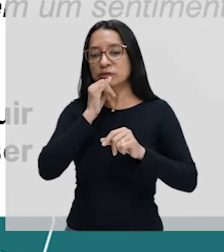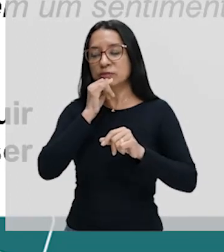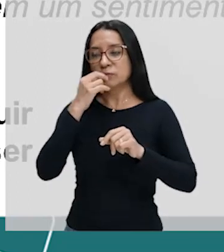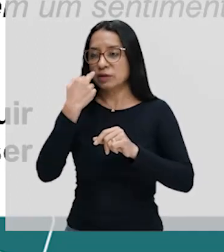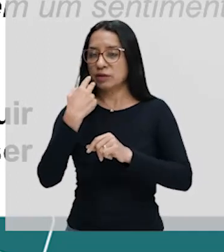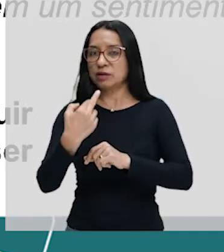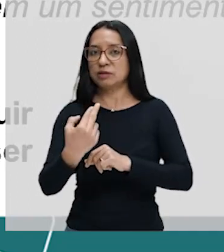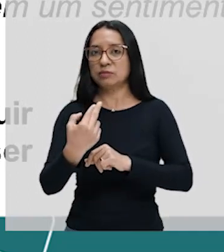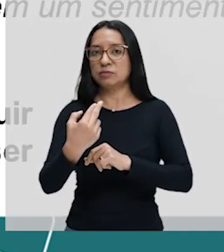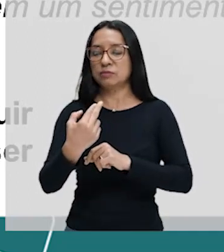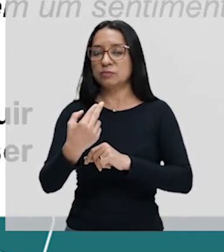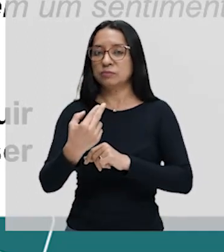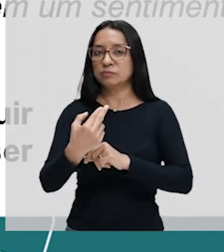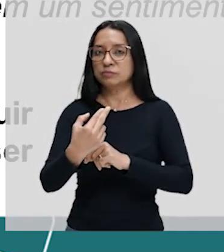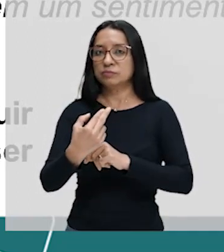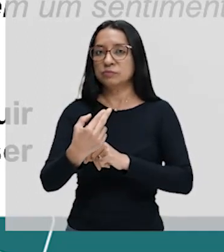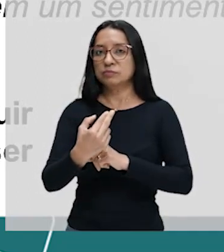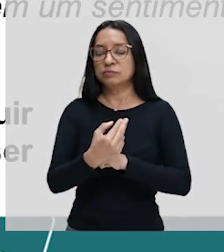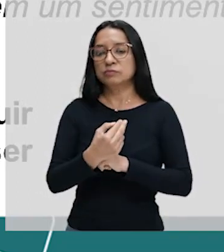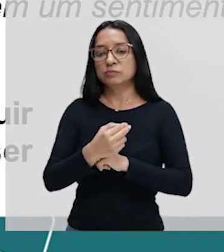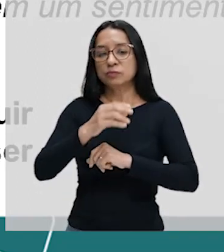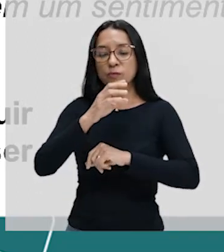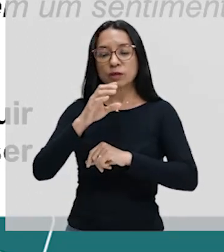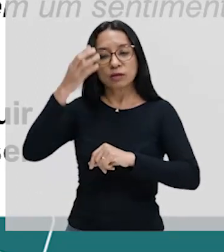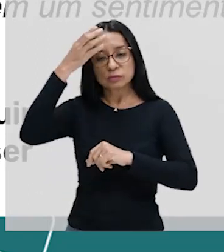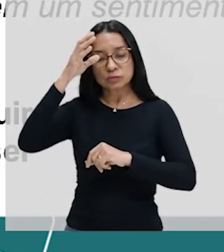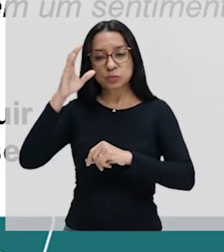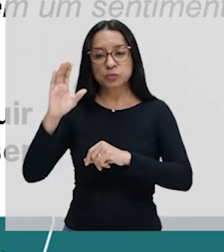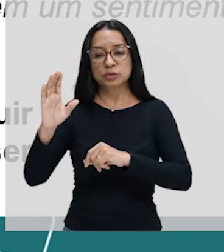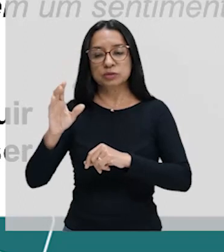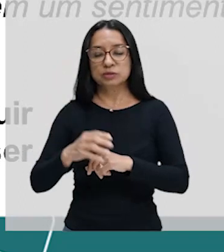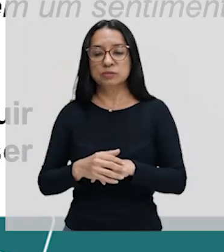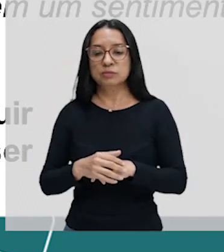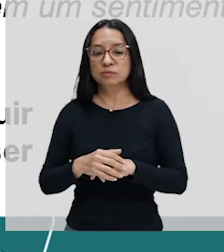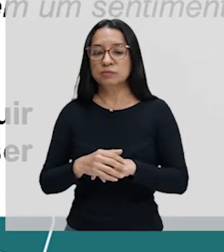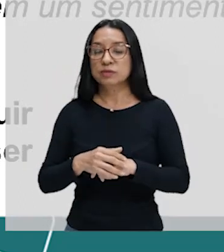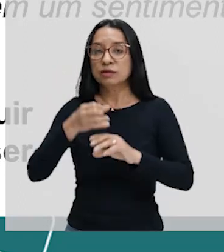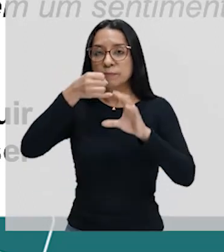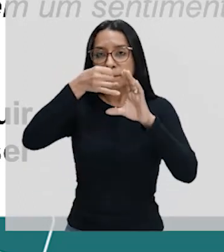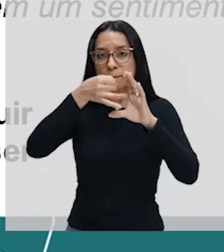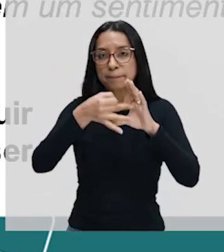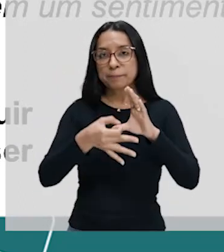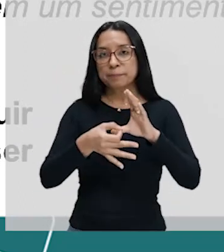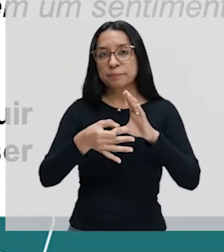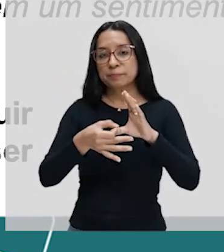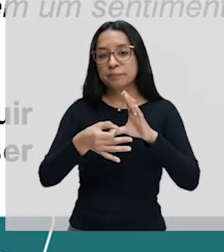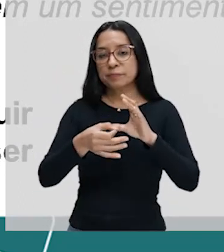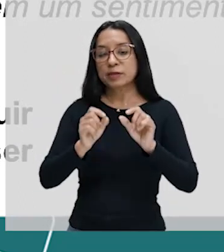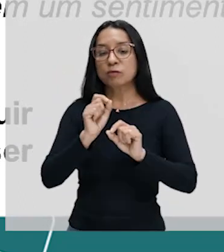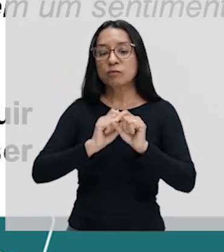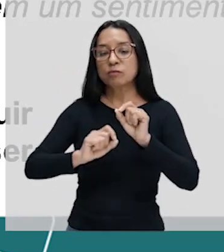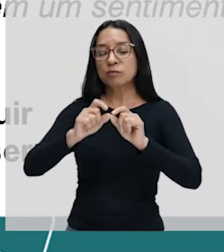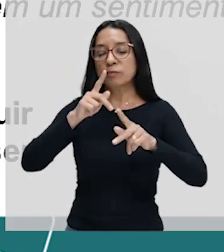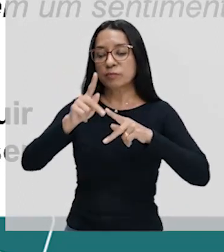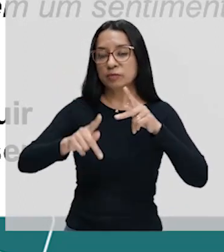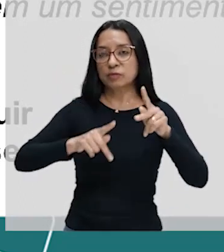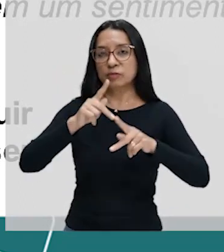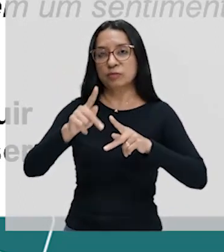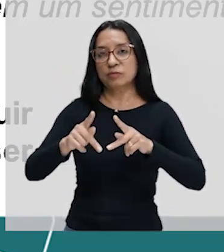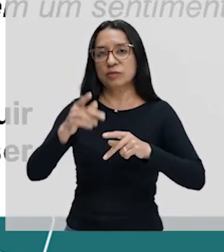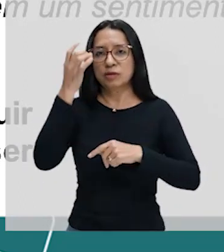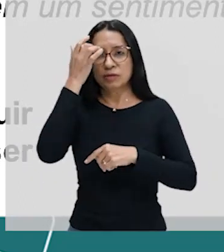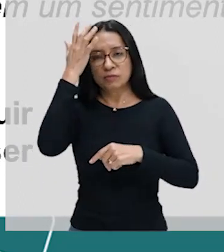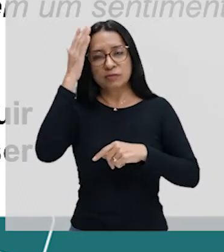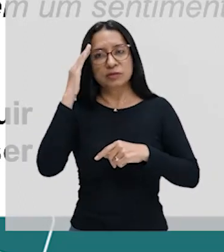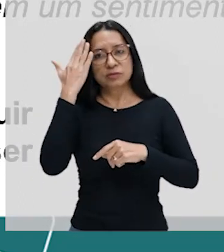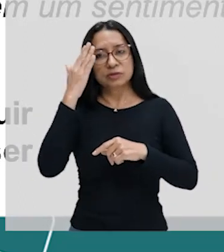idioma, tá certo? Ela passa, por exemplo, pelos hábitos culturais, tá certo? Que vão caracterizar uma dita população. Fica muito